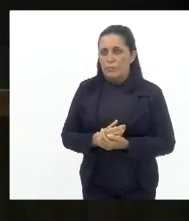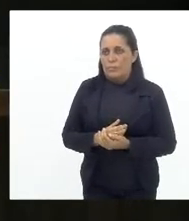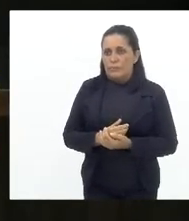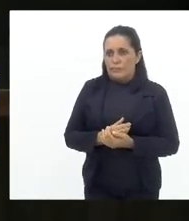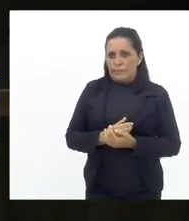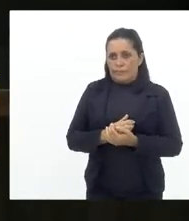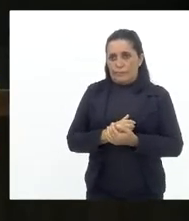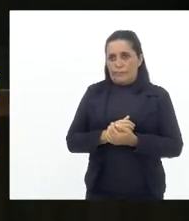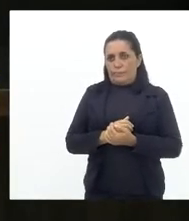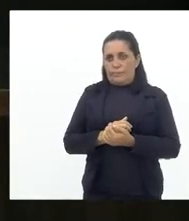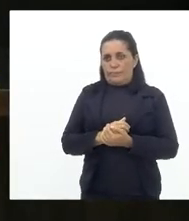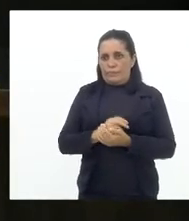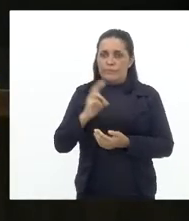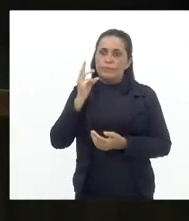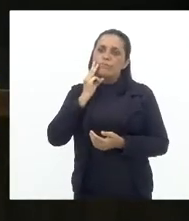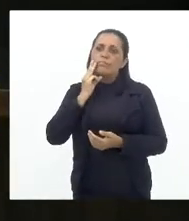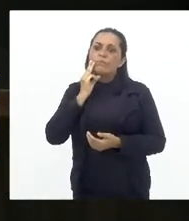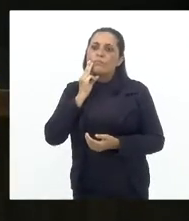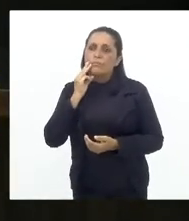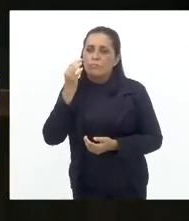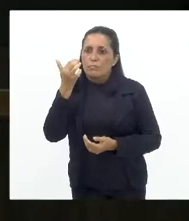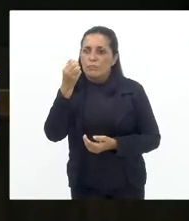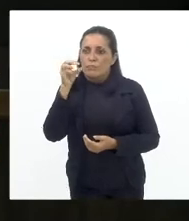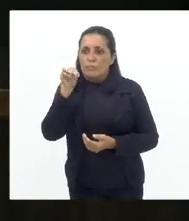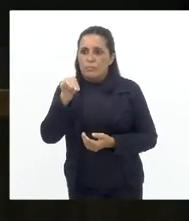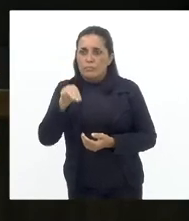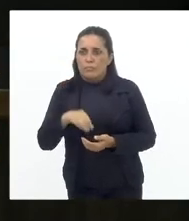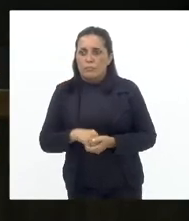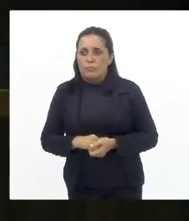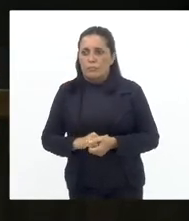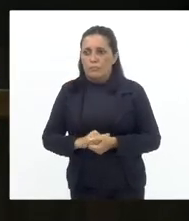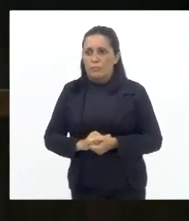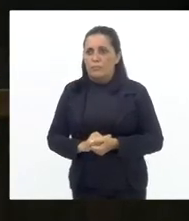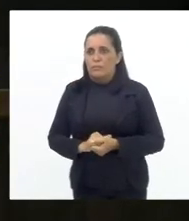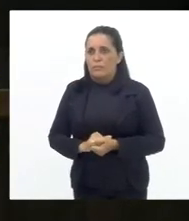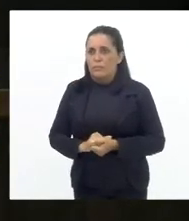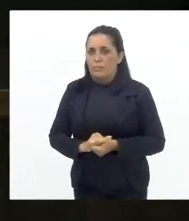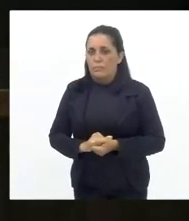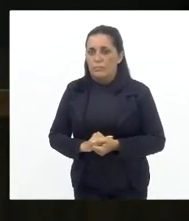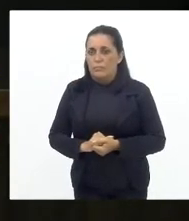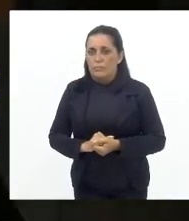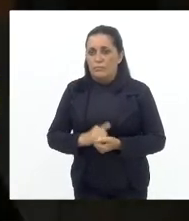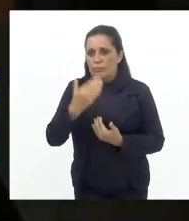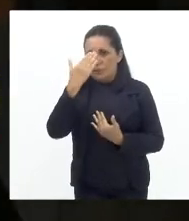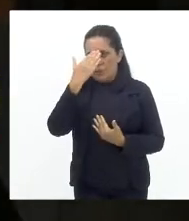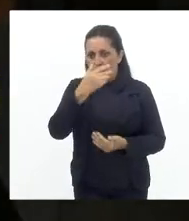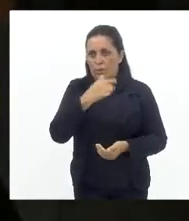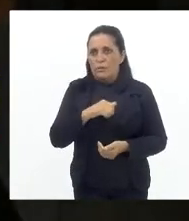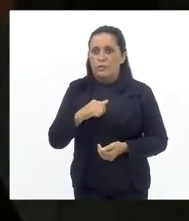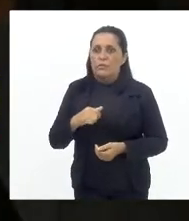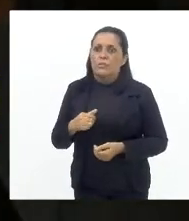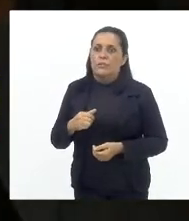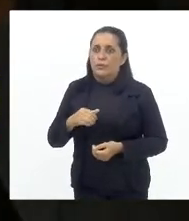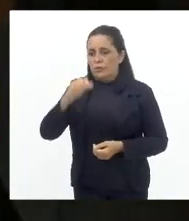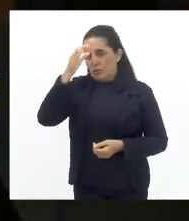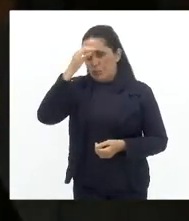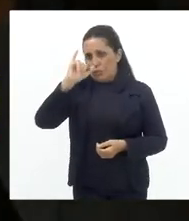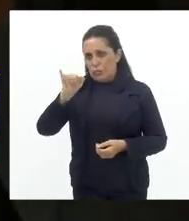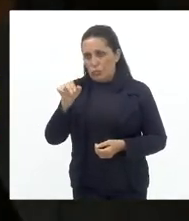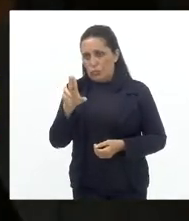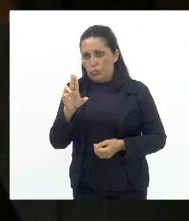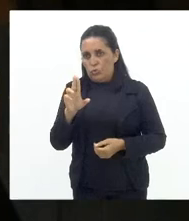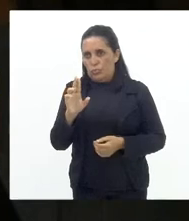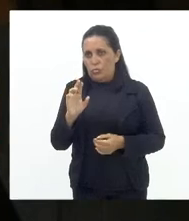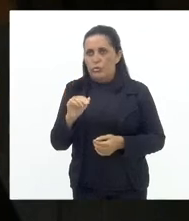Deputado waldeck ascendência dispõe de dez minutos no tempo regimental Obrigado Deputado da tia Ju que Preside o